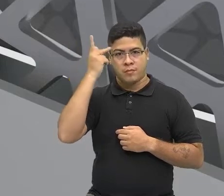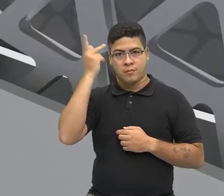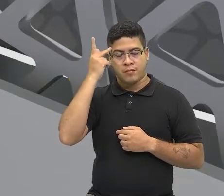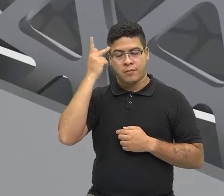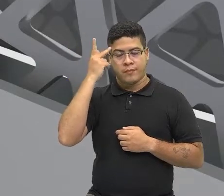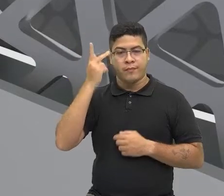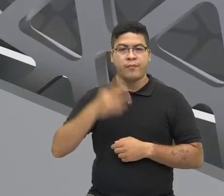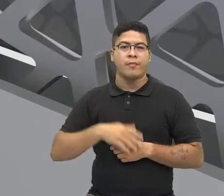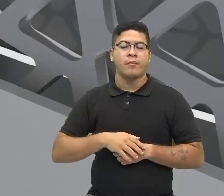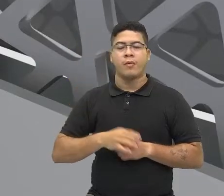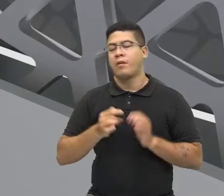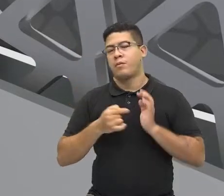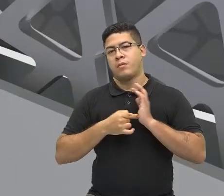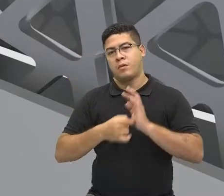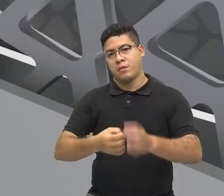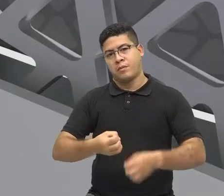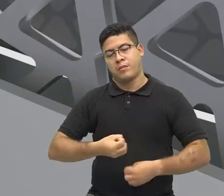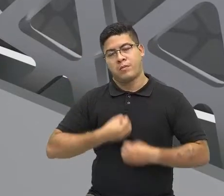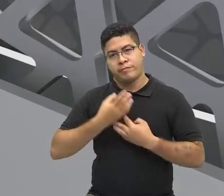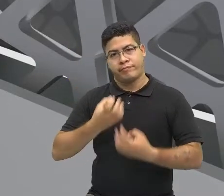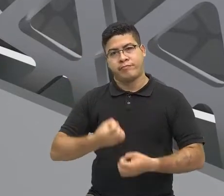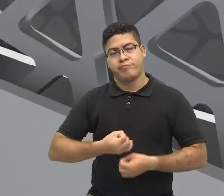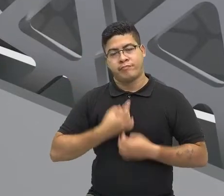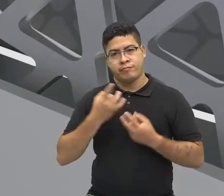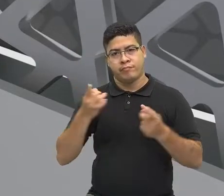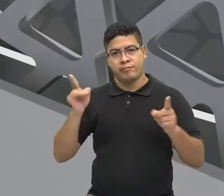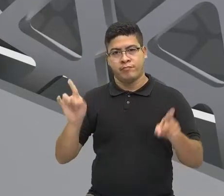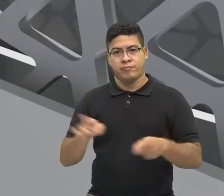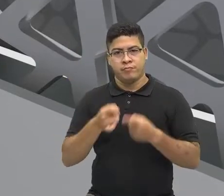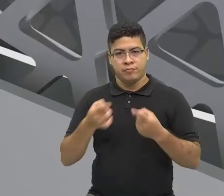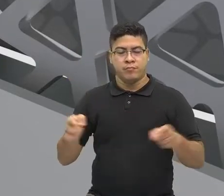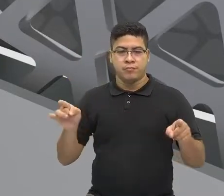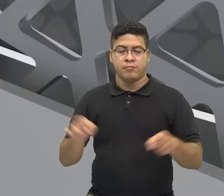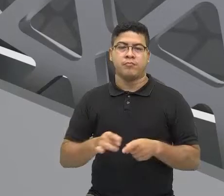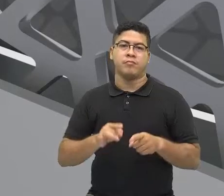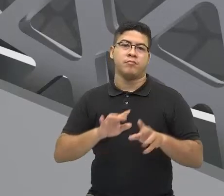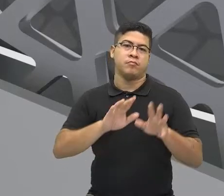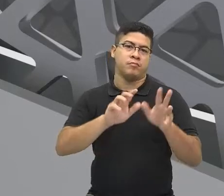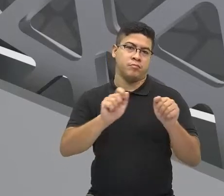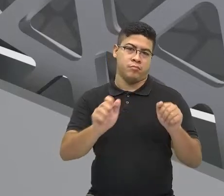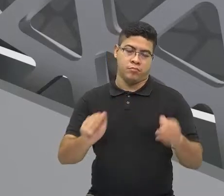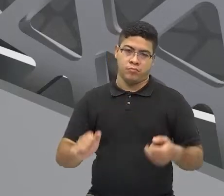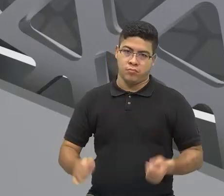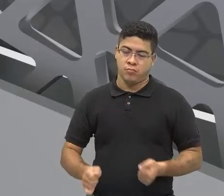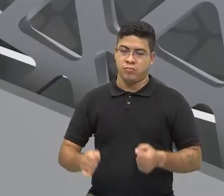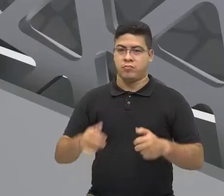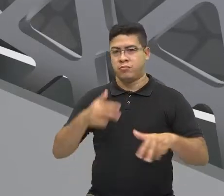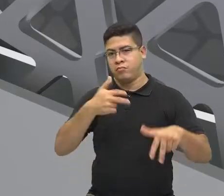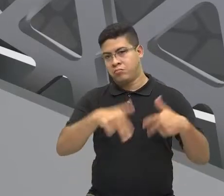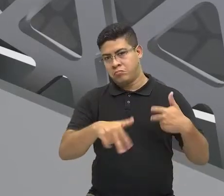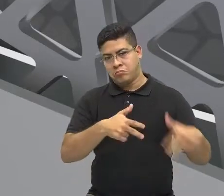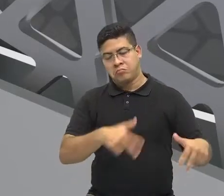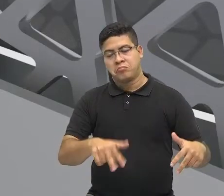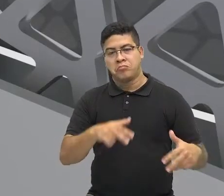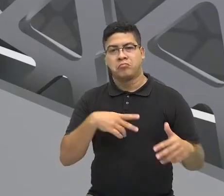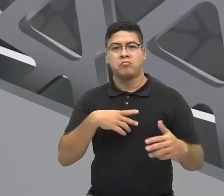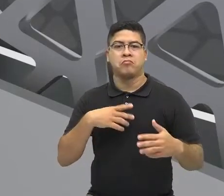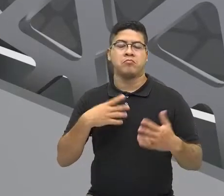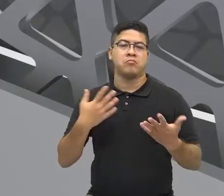músicas, danças, a exposição de quadro, escultura e tudo mais, Mas o que é que eles